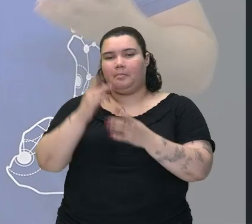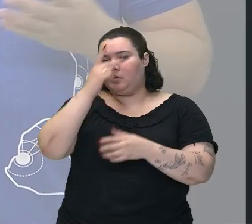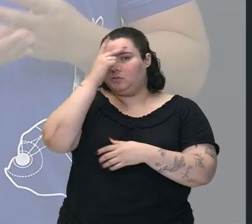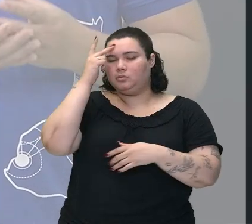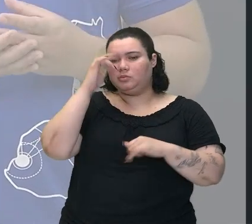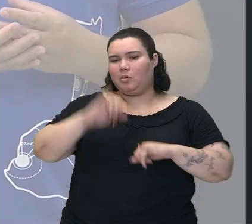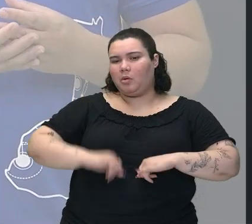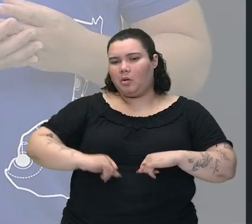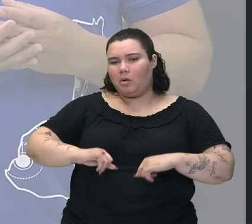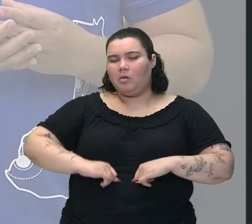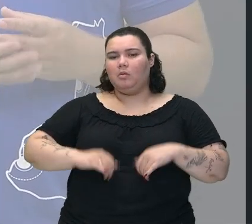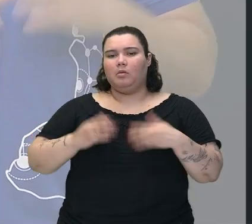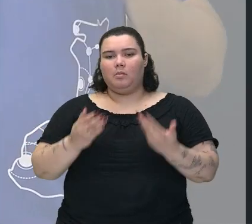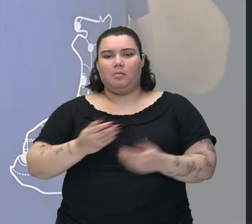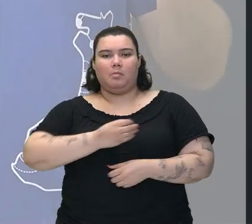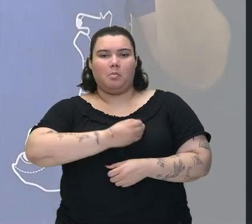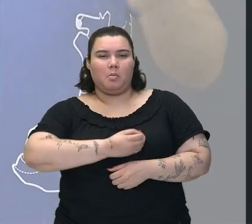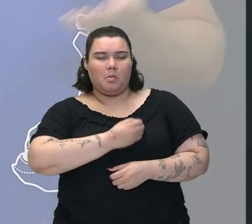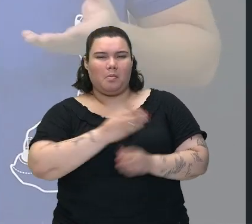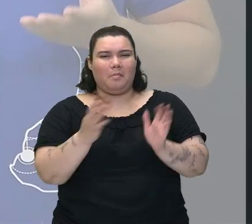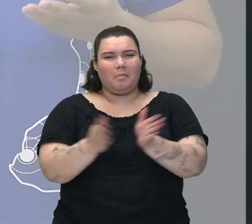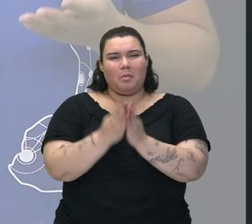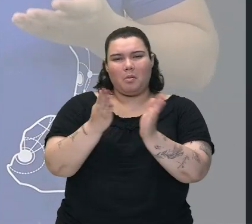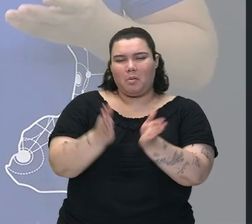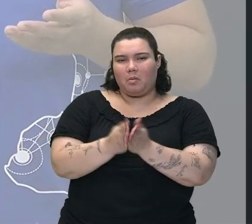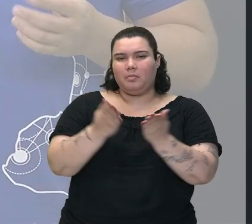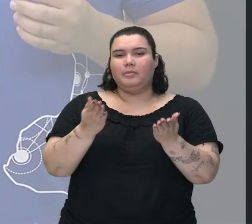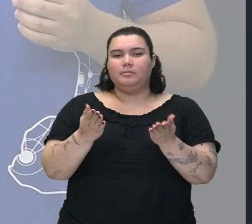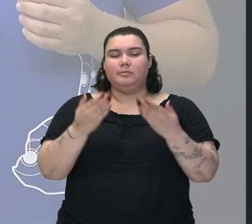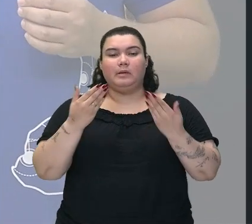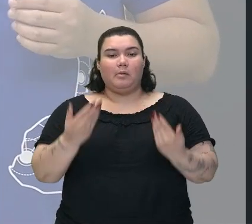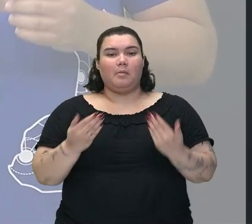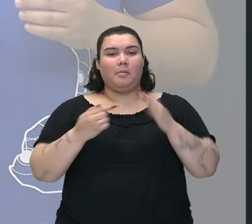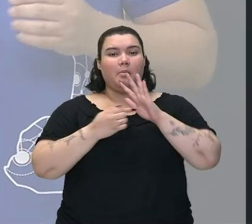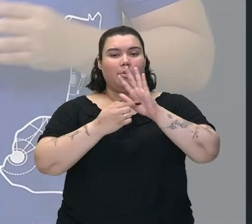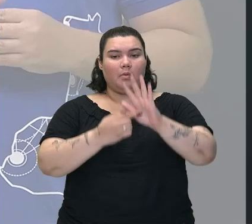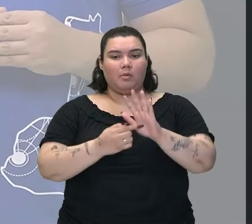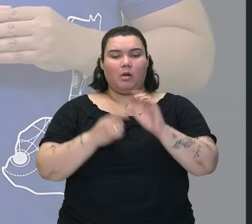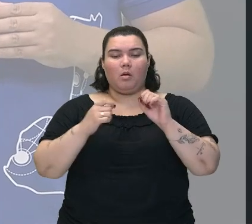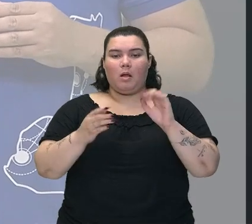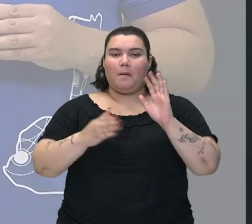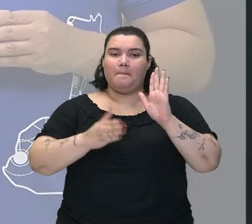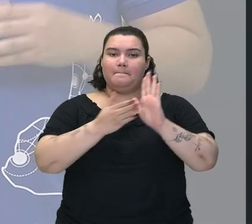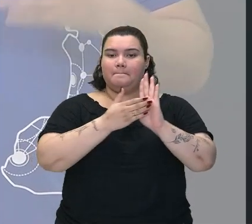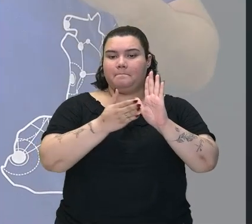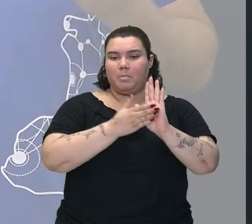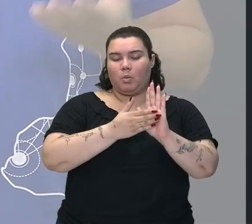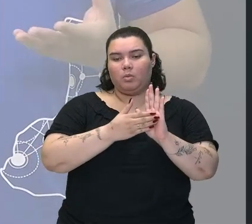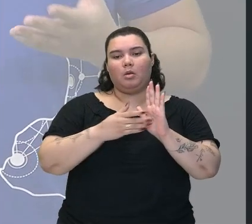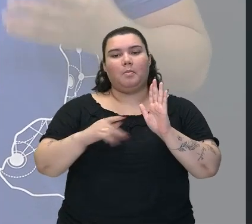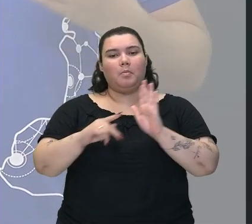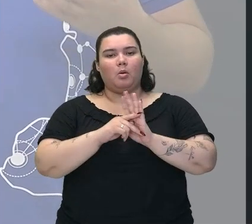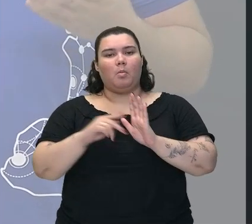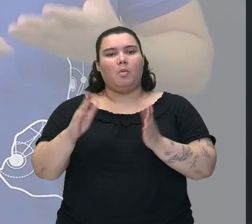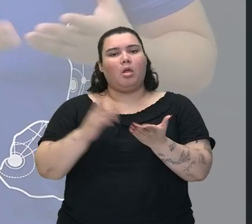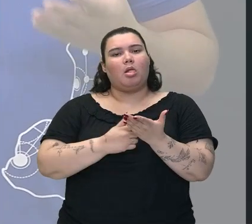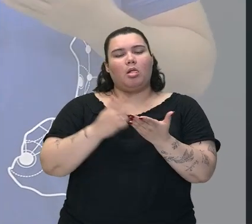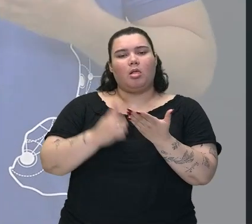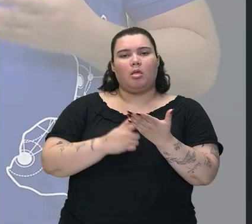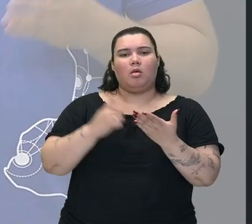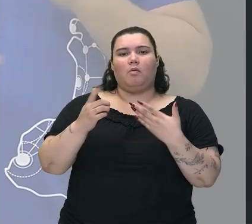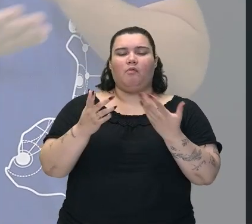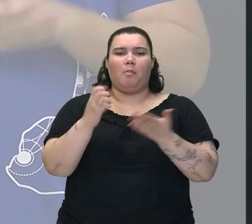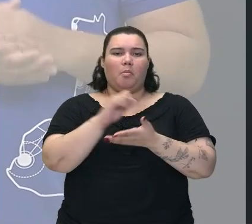necessidades em condições até mesmo de miséria. E isso acabou se tornando pauta também das produções literárias, da escrita de